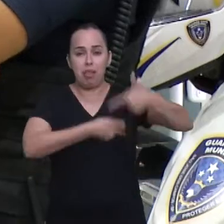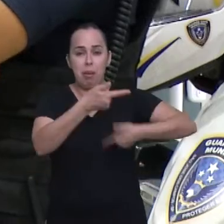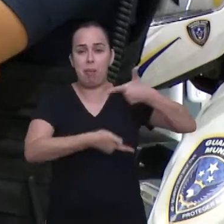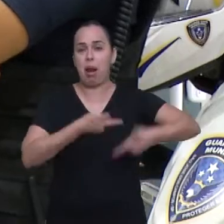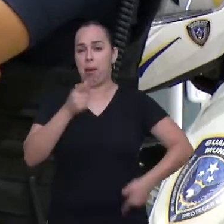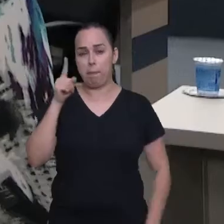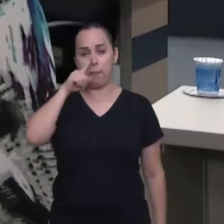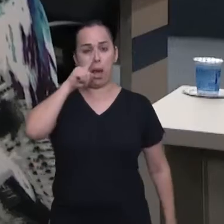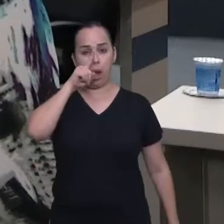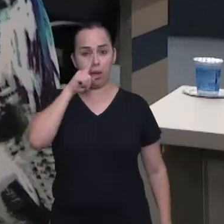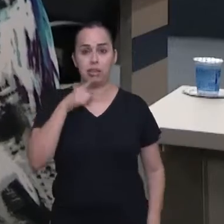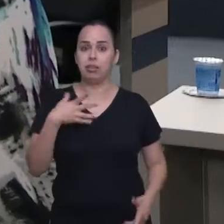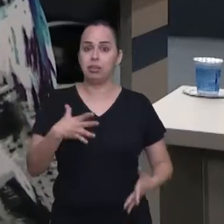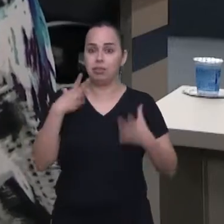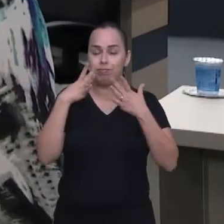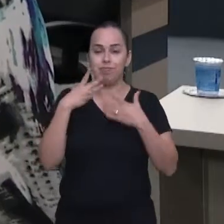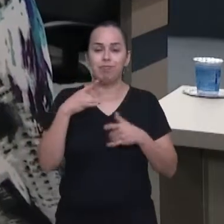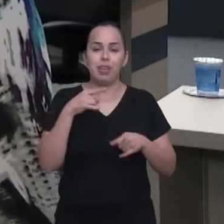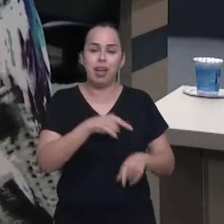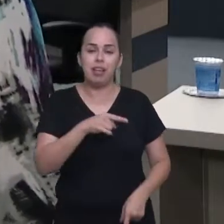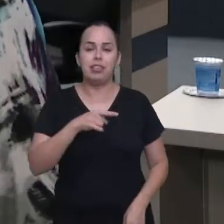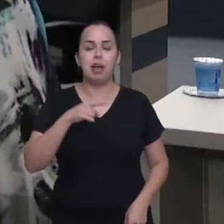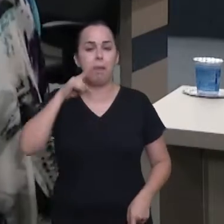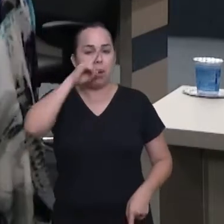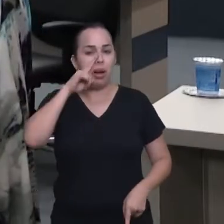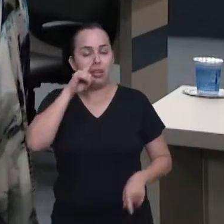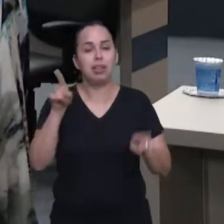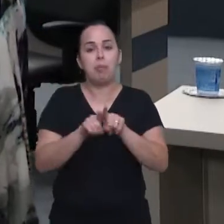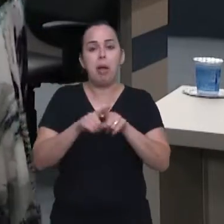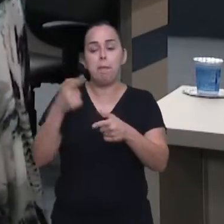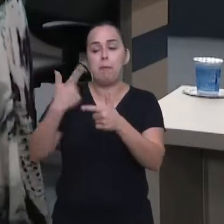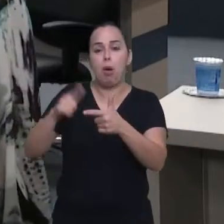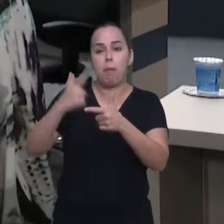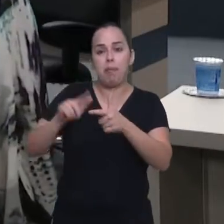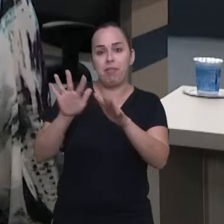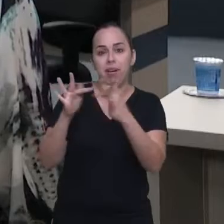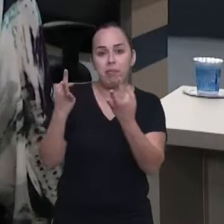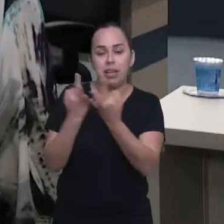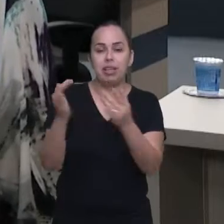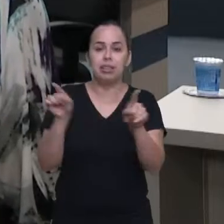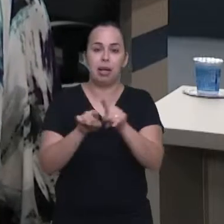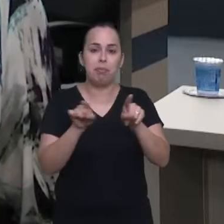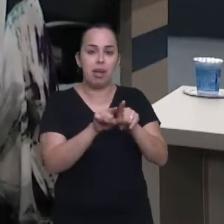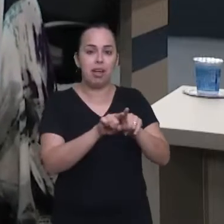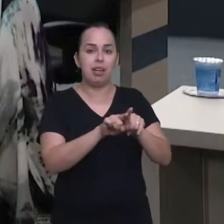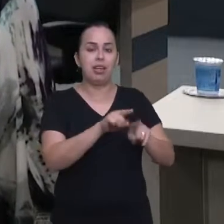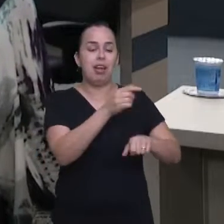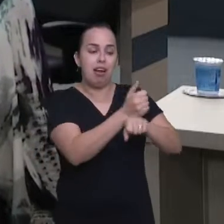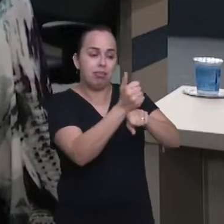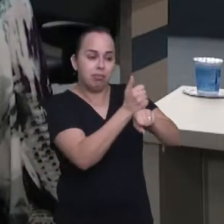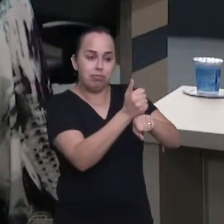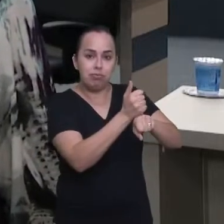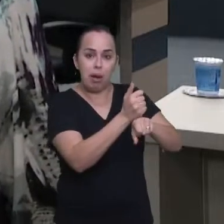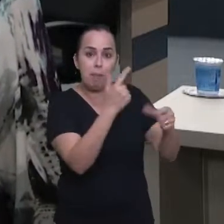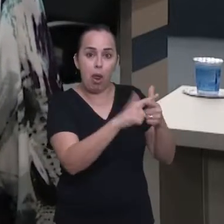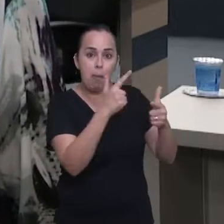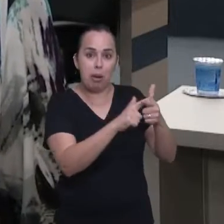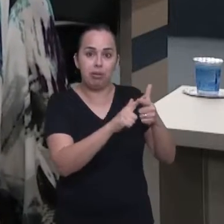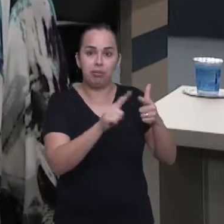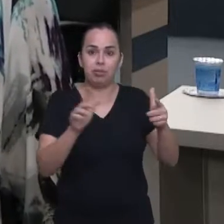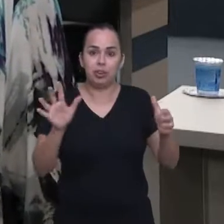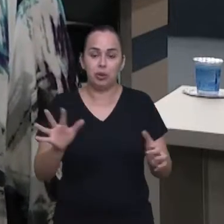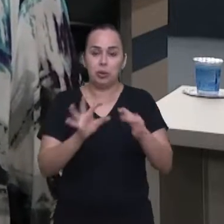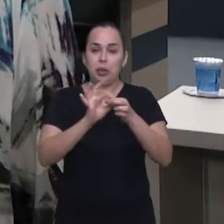trabalho de risco. É muita tensão no dia a dia, fora os problemas familiares, ainda tem os problemas atribuídos à própria função,